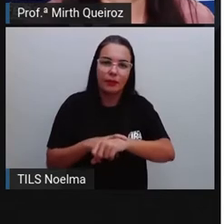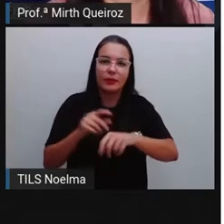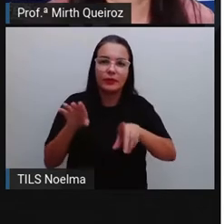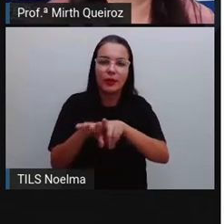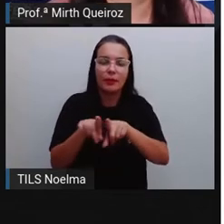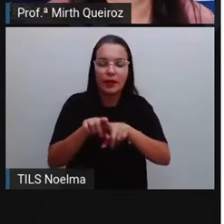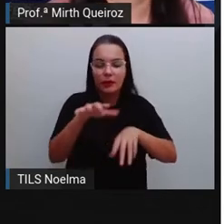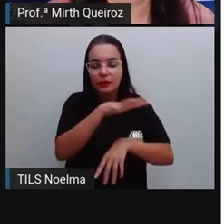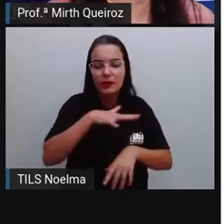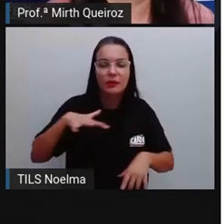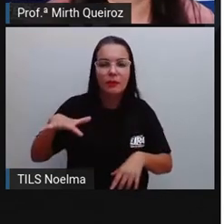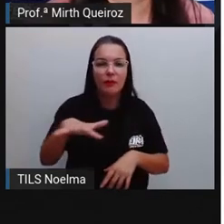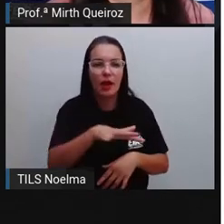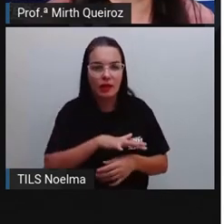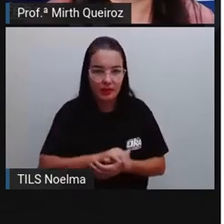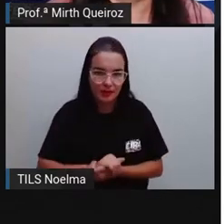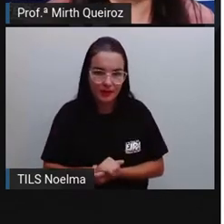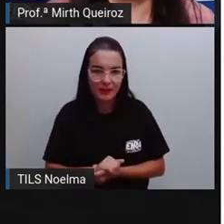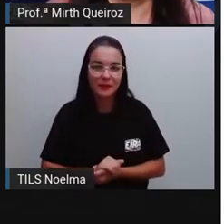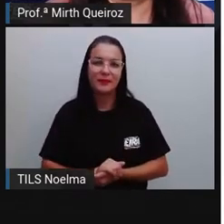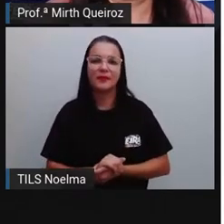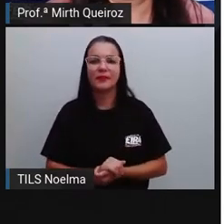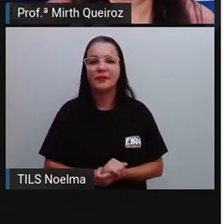o espaço, né?